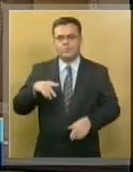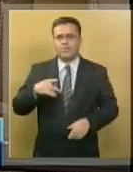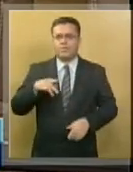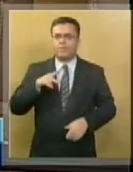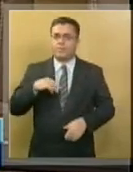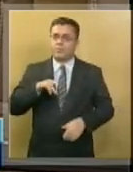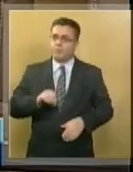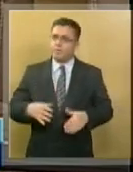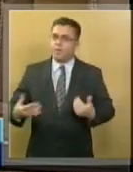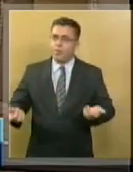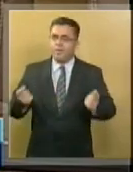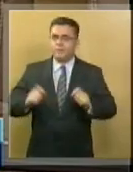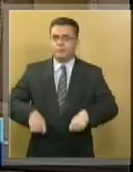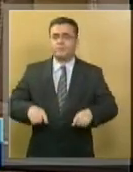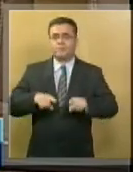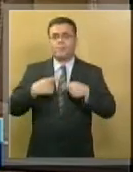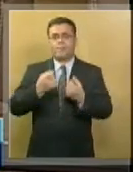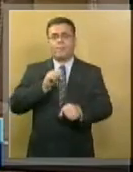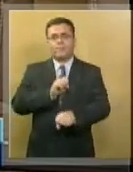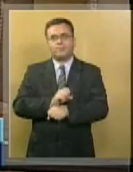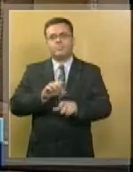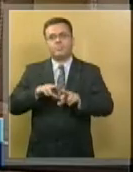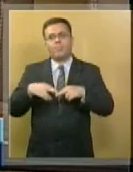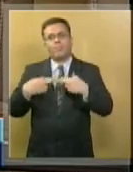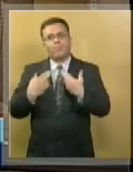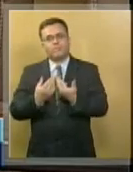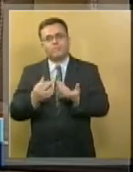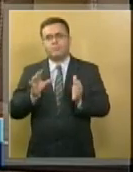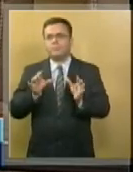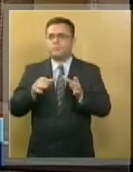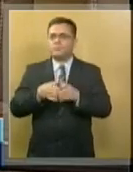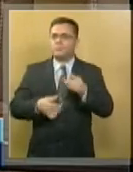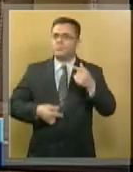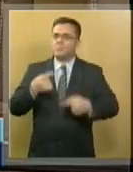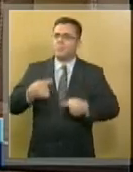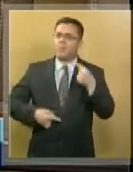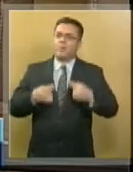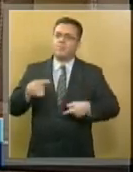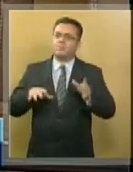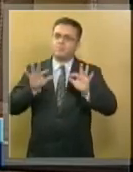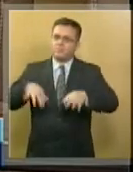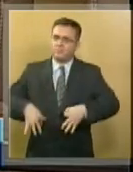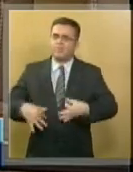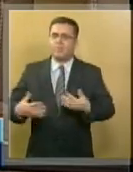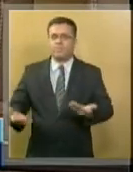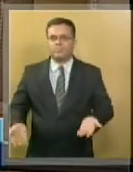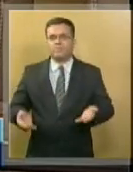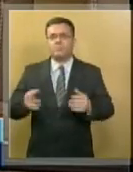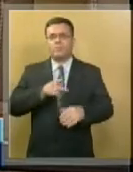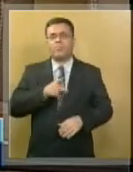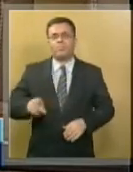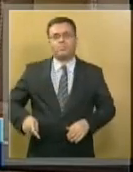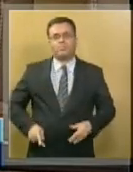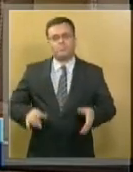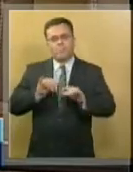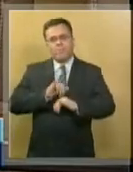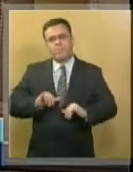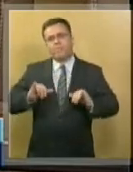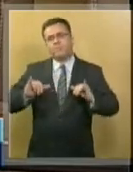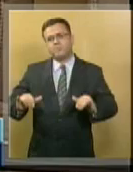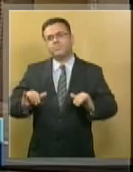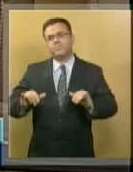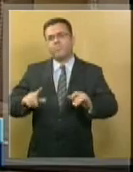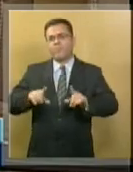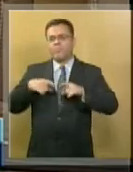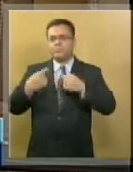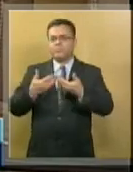pleito formulado, suspendeu a sessão para a reunião das comissões. Encerradas as reuniões das comissões, o senhor presidente declarou reaberta a